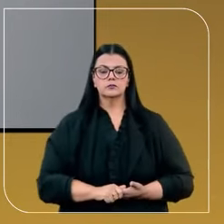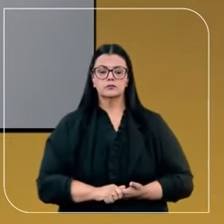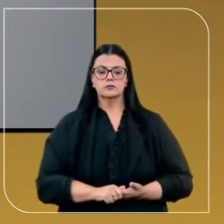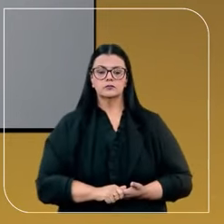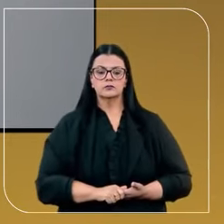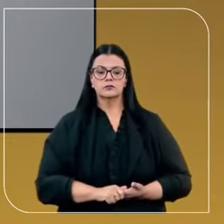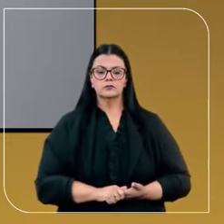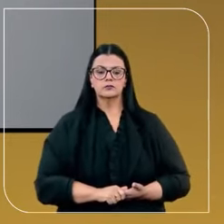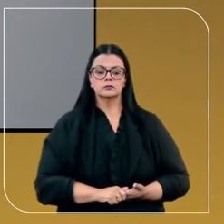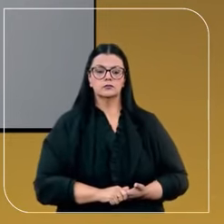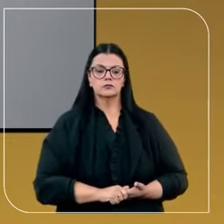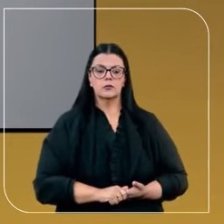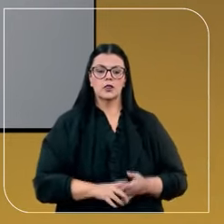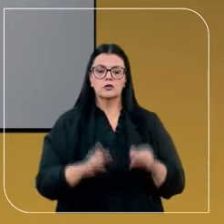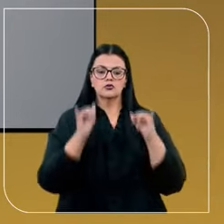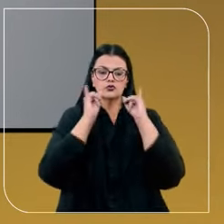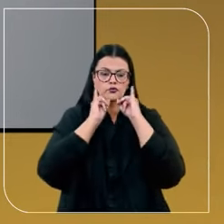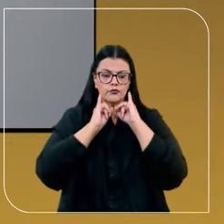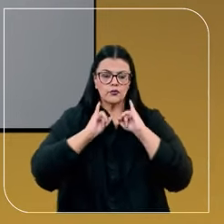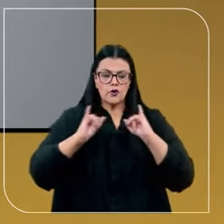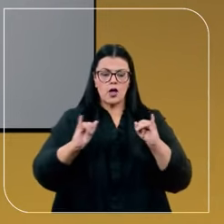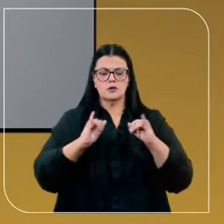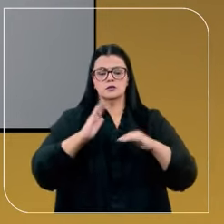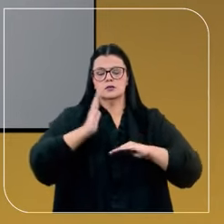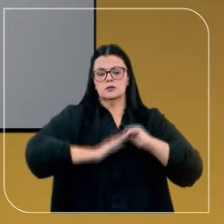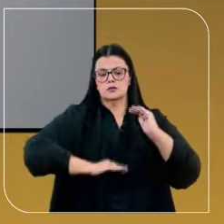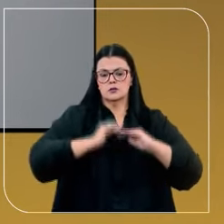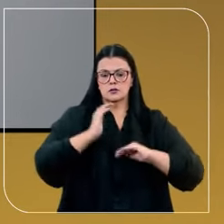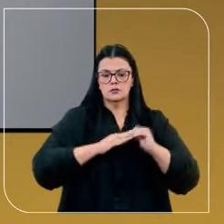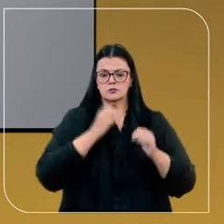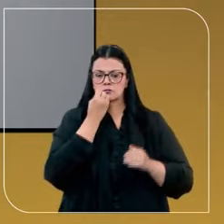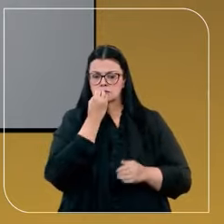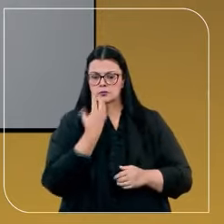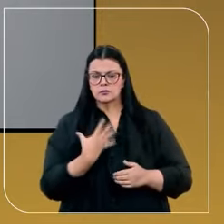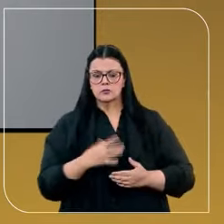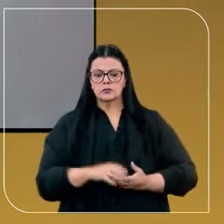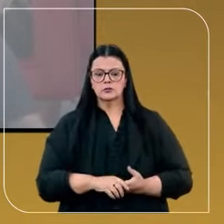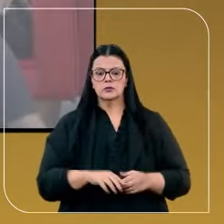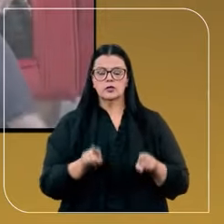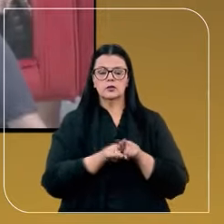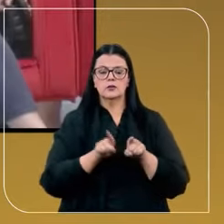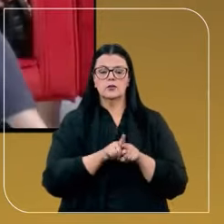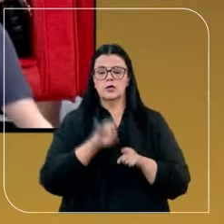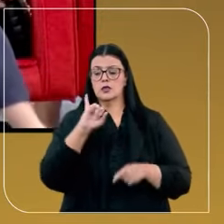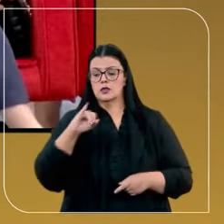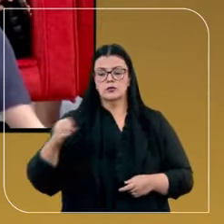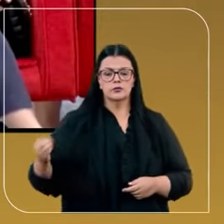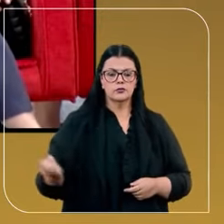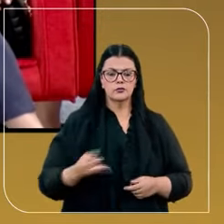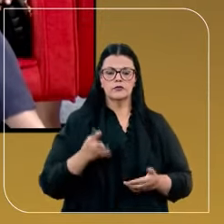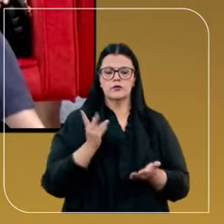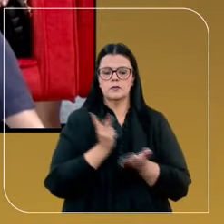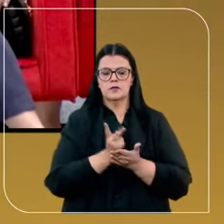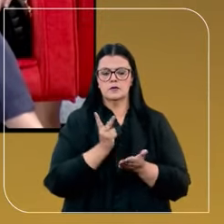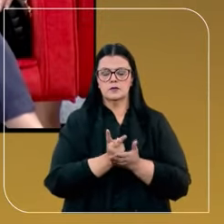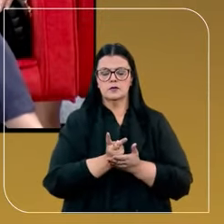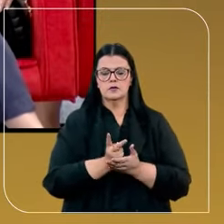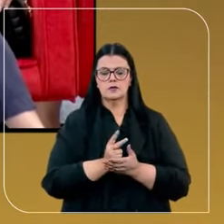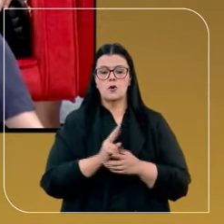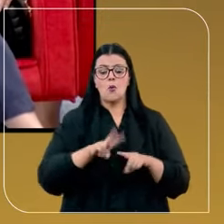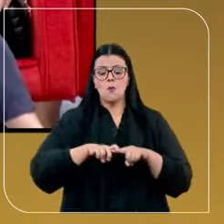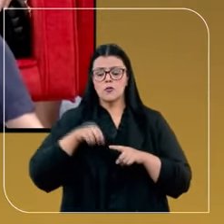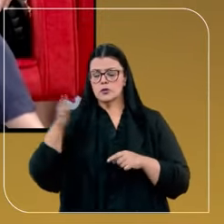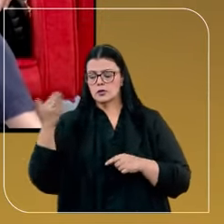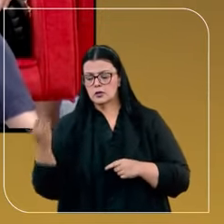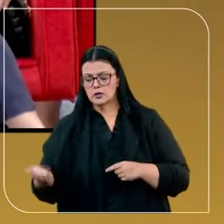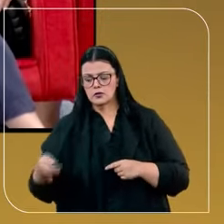de divulgação de boas práticas e de inovação permanente. E, por isso, ministro Mauro Campbell, eu queria